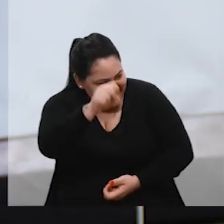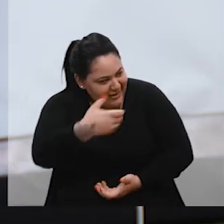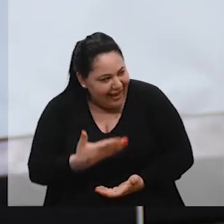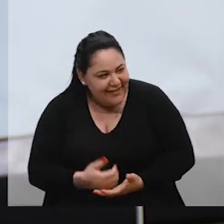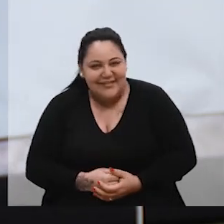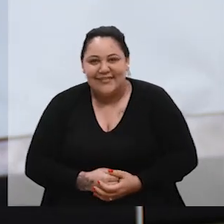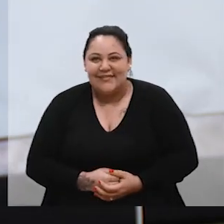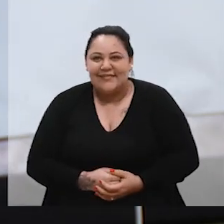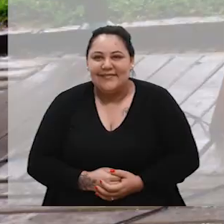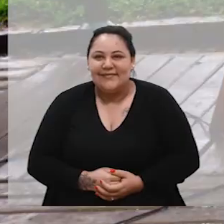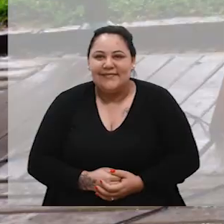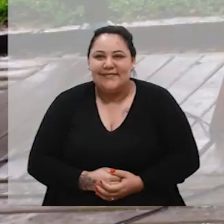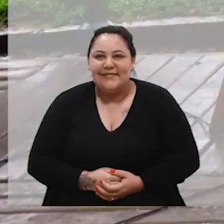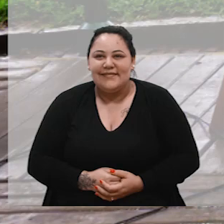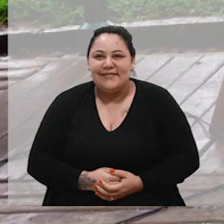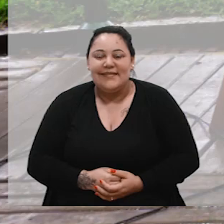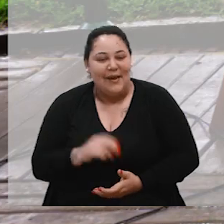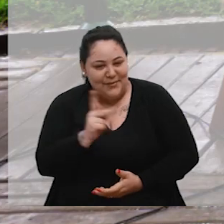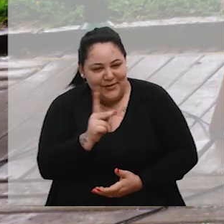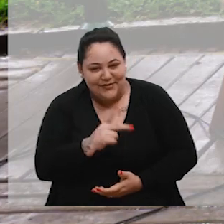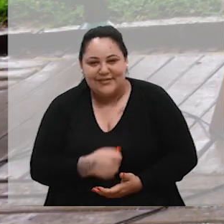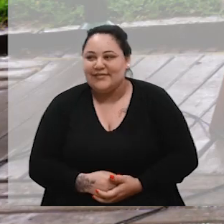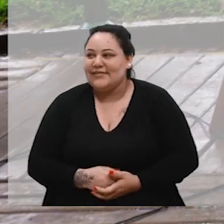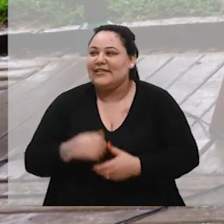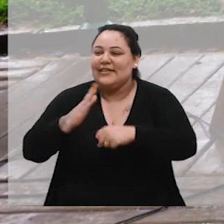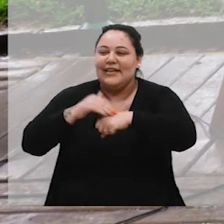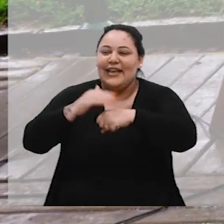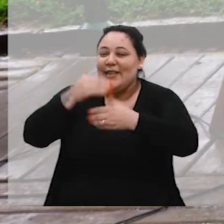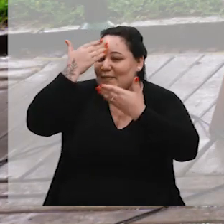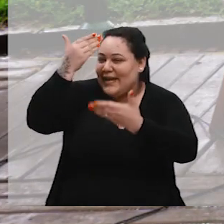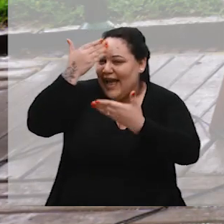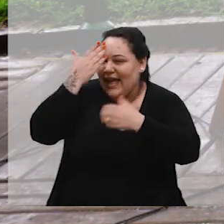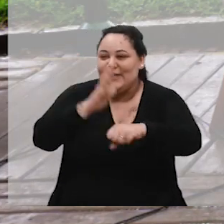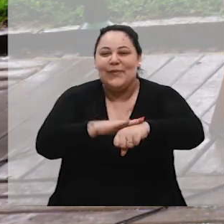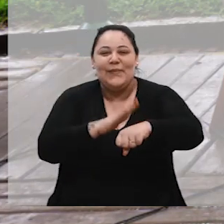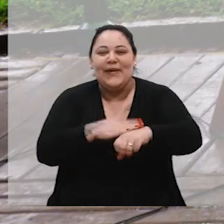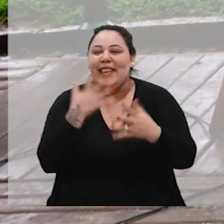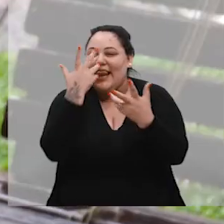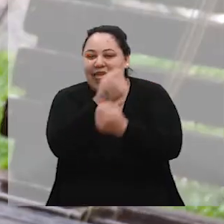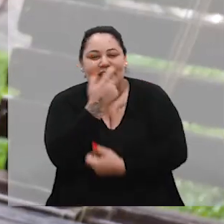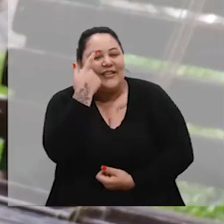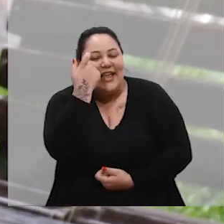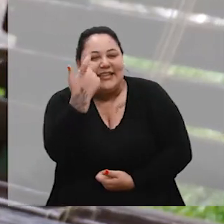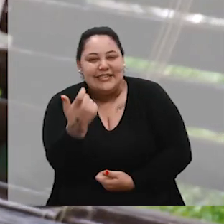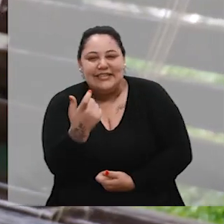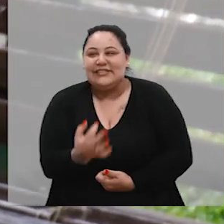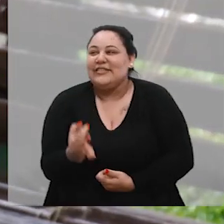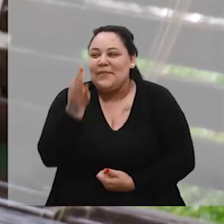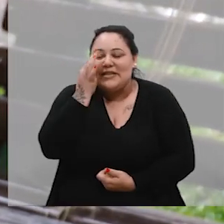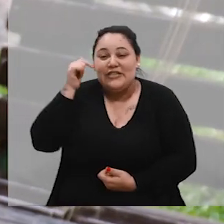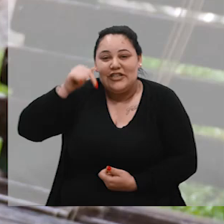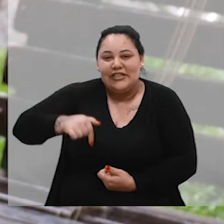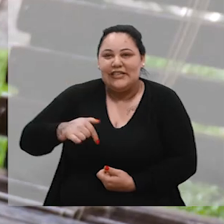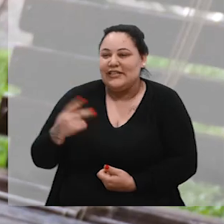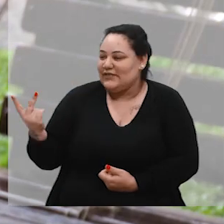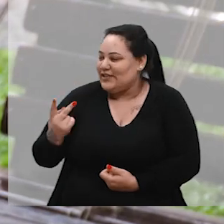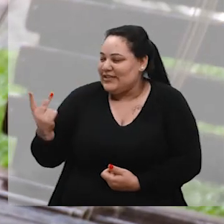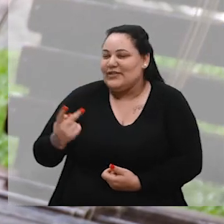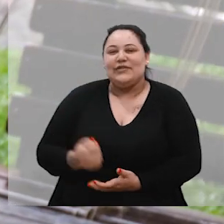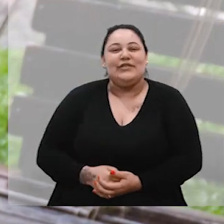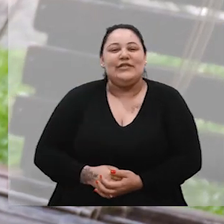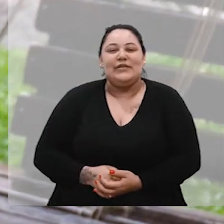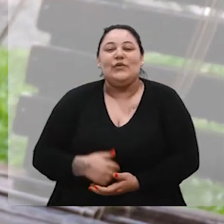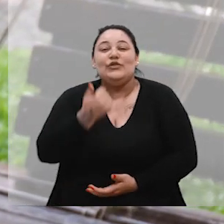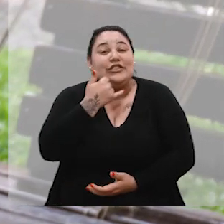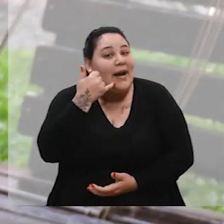Continuemos juntos, Prof. Lisana. Obrigada, Vânia. Foi um momento muito interessante estar aqui com a Rejane, com o Fei Bétega também. Foi